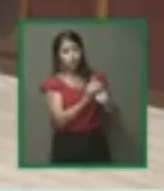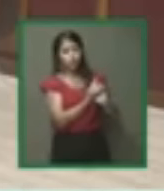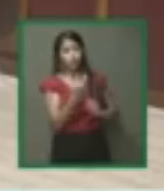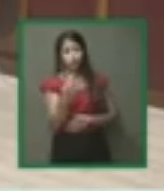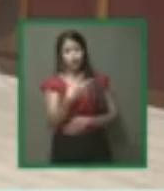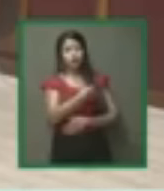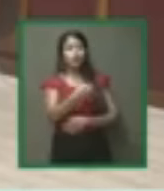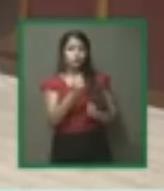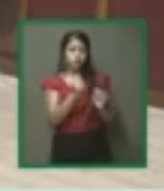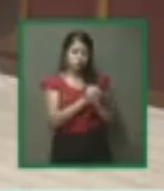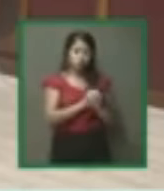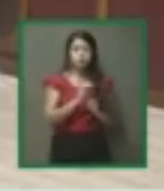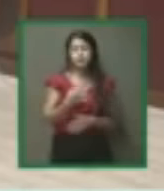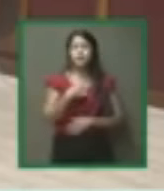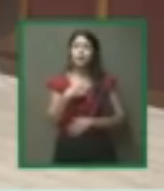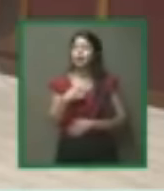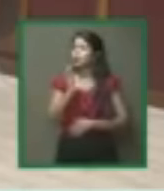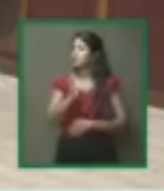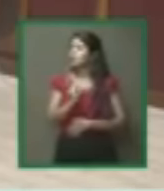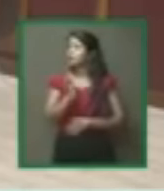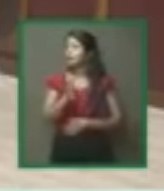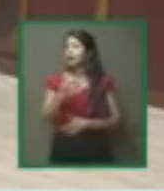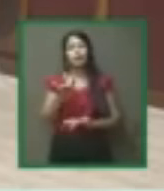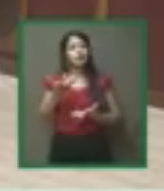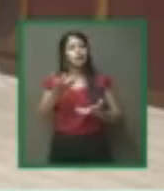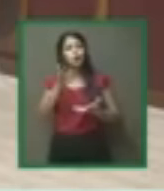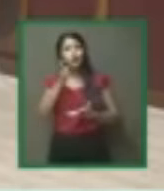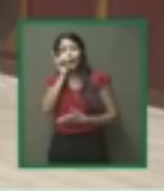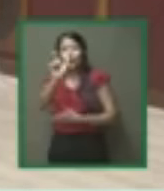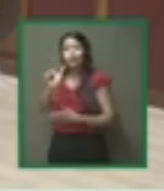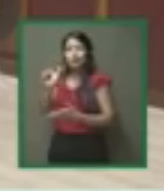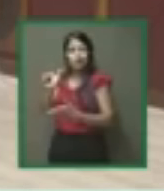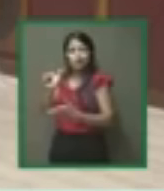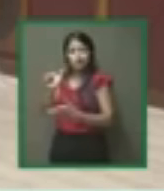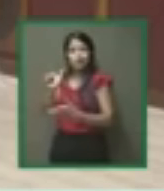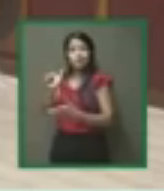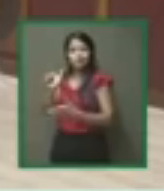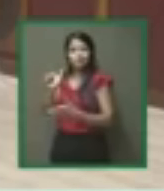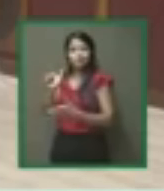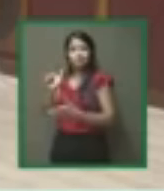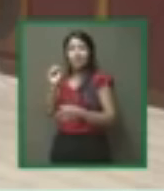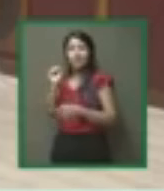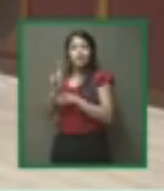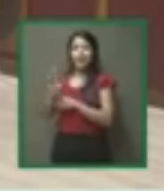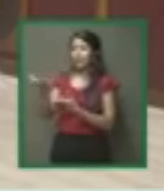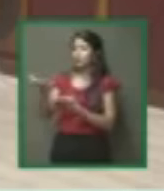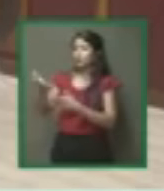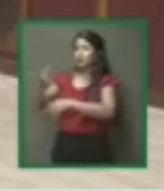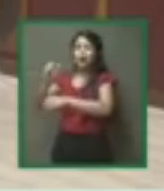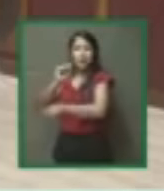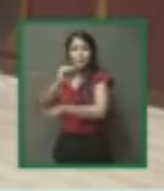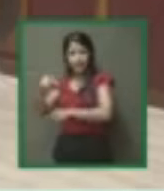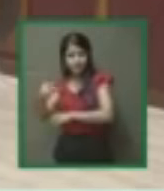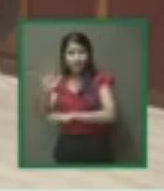eu fiquei aqui, até o momento que eu consegui alugar um apartamento, aluguei esse apartamento lá na 1º de maio, então a